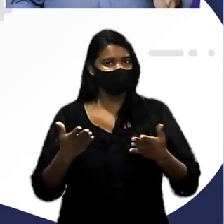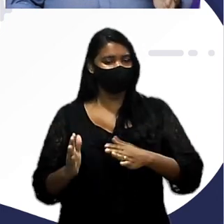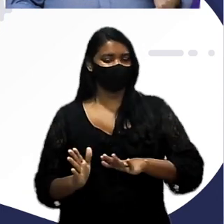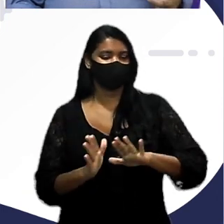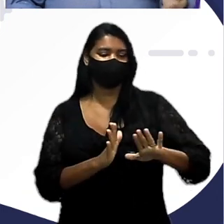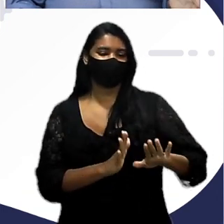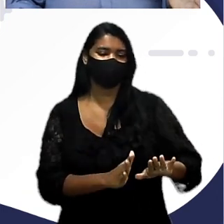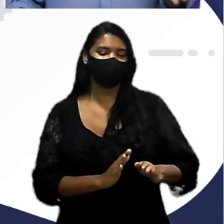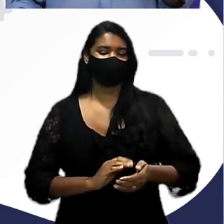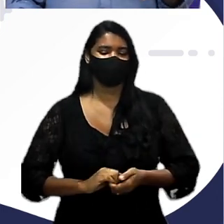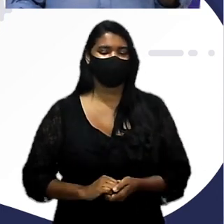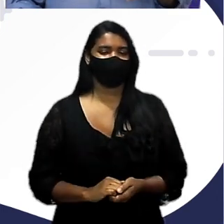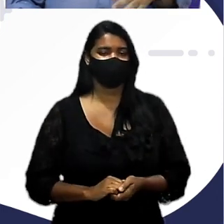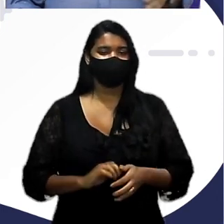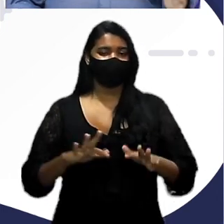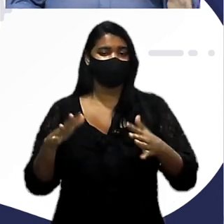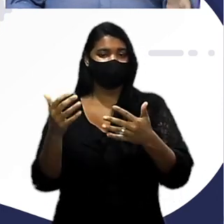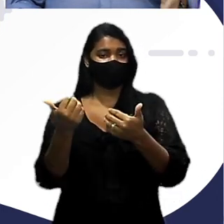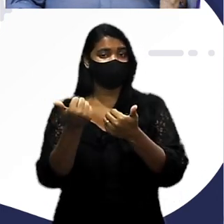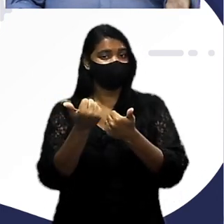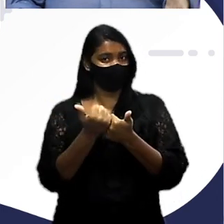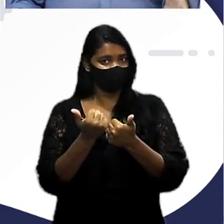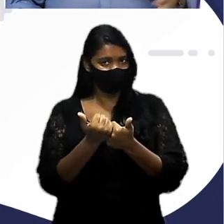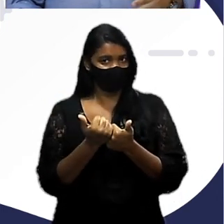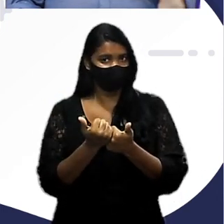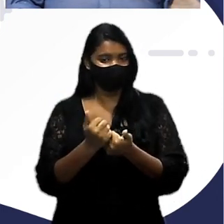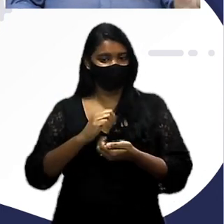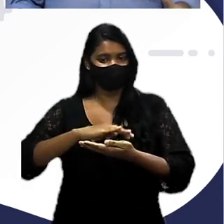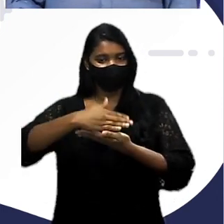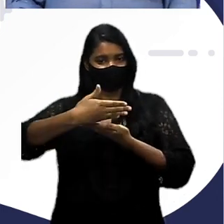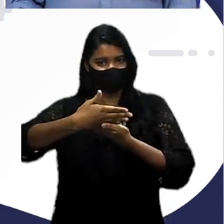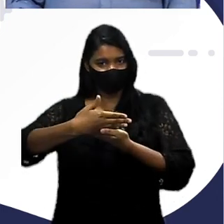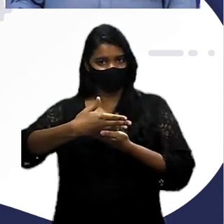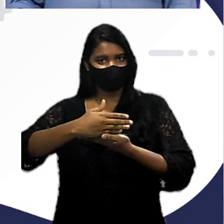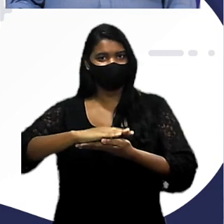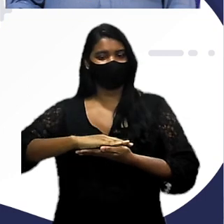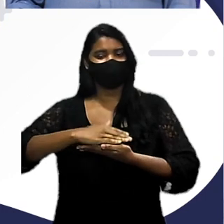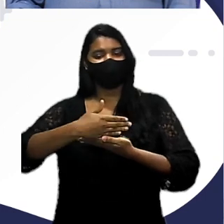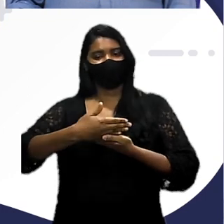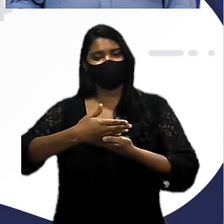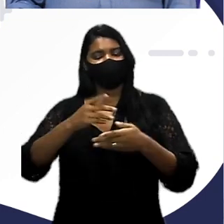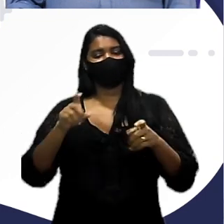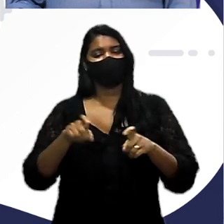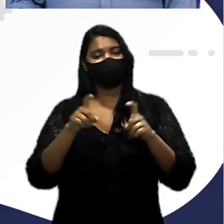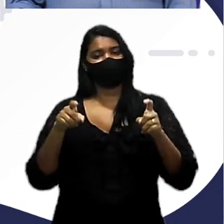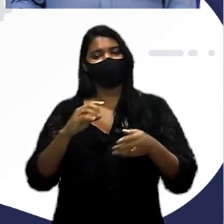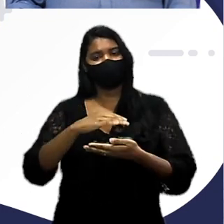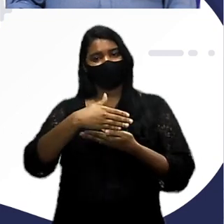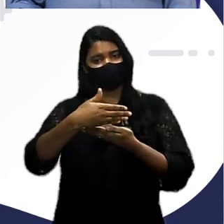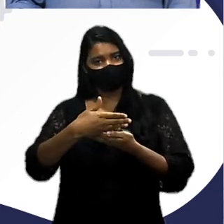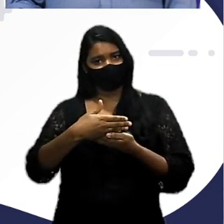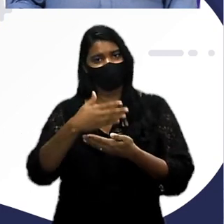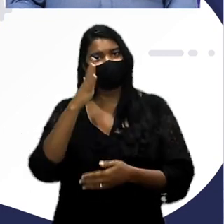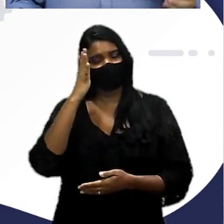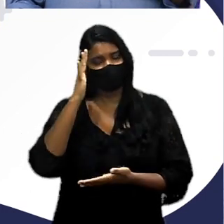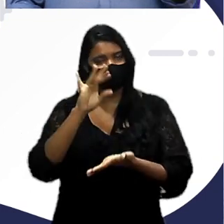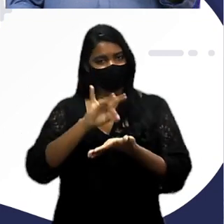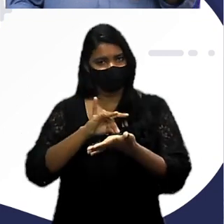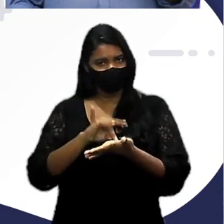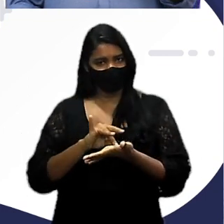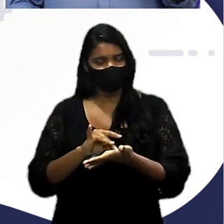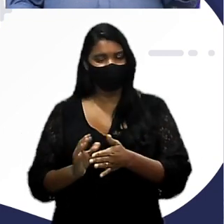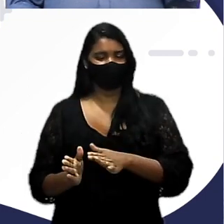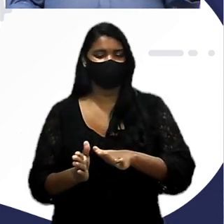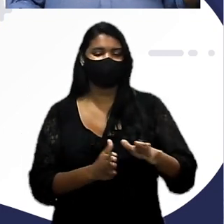de datilografia substituída, por exemplo, pelo uso de um computador, não é verdade? Então,